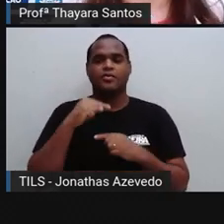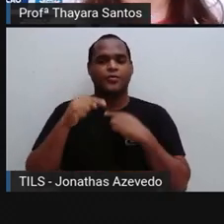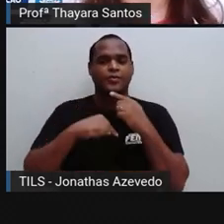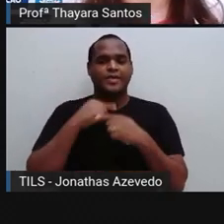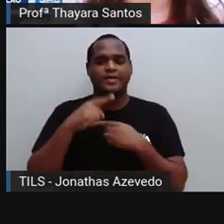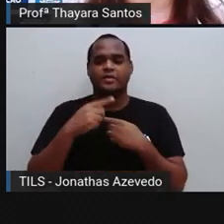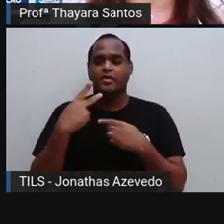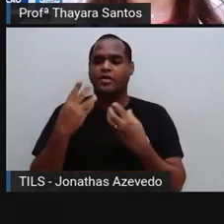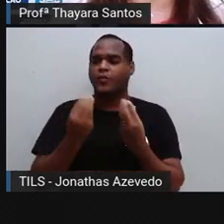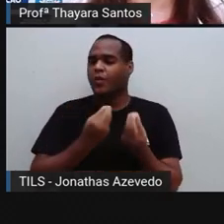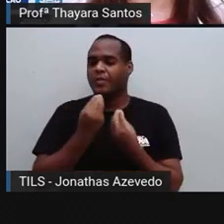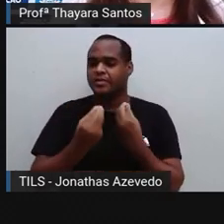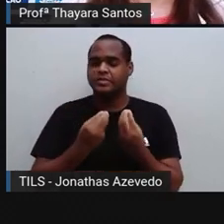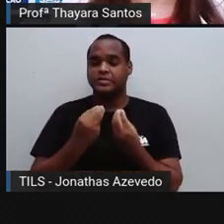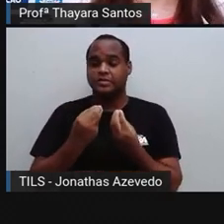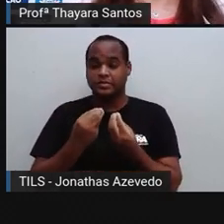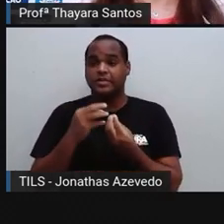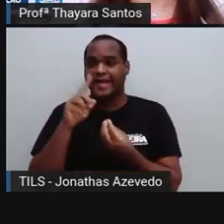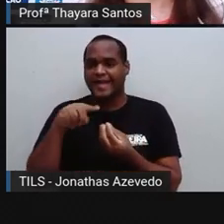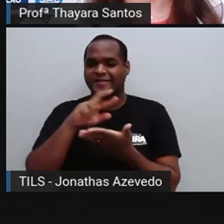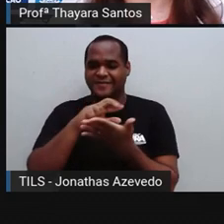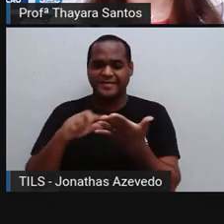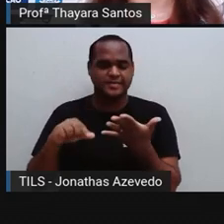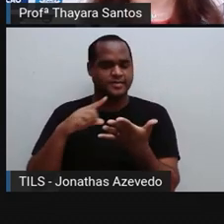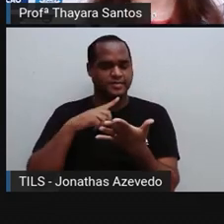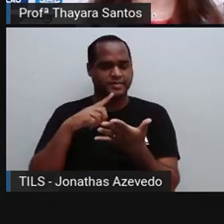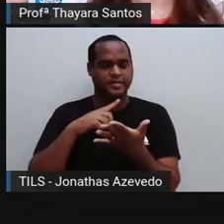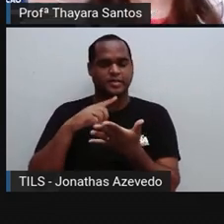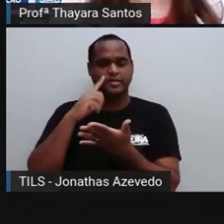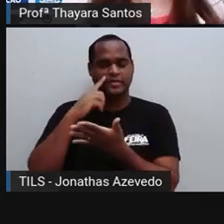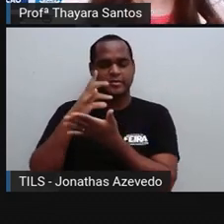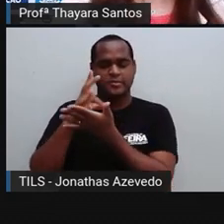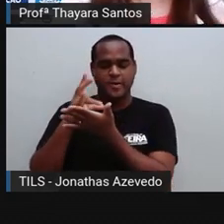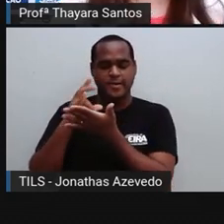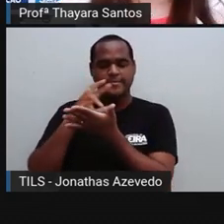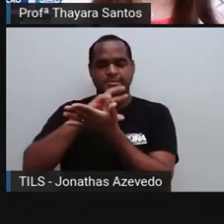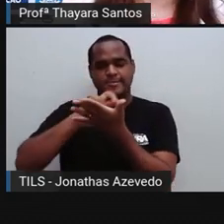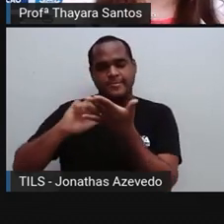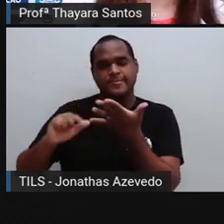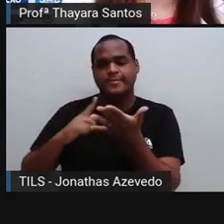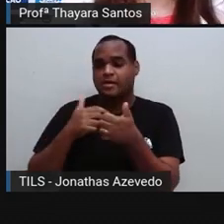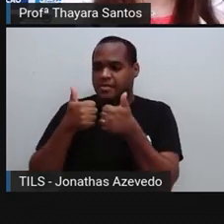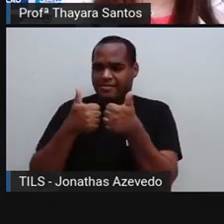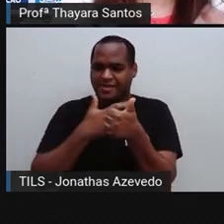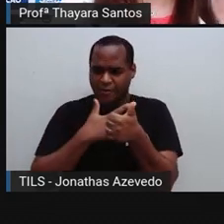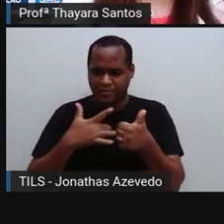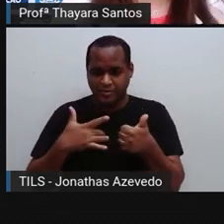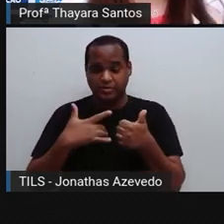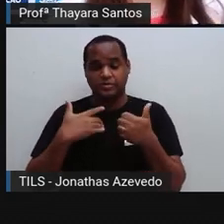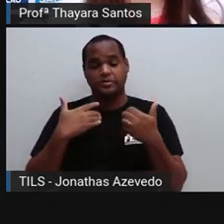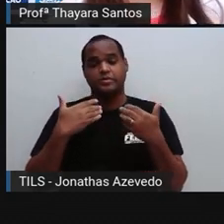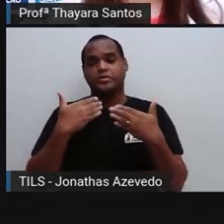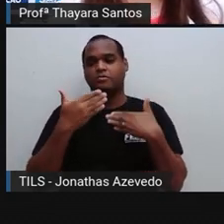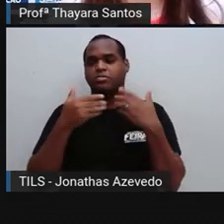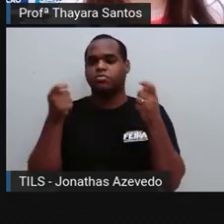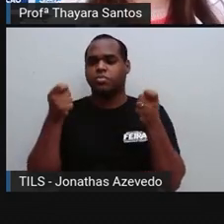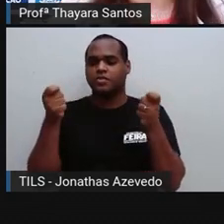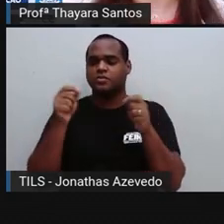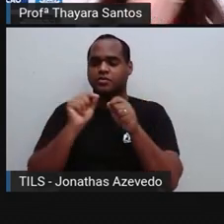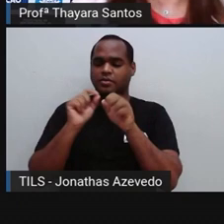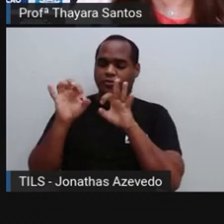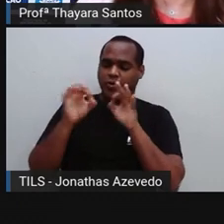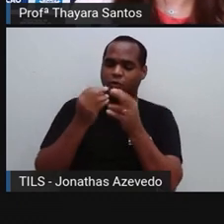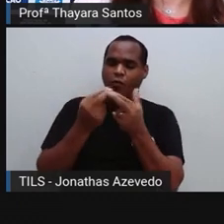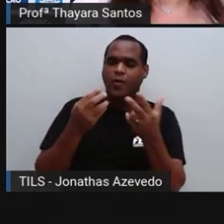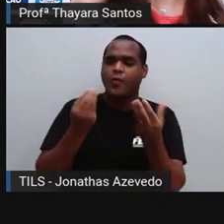outro jeito, e elas acabam recorrendo a esses artifícios para poder se sentir bem. E o que é que a gente pode fazer para